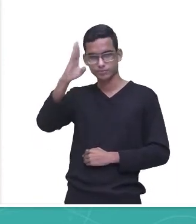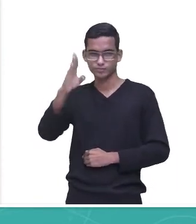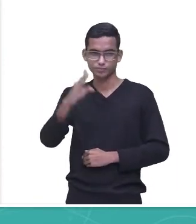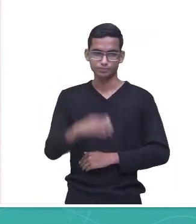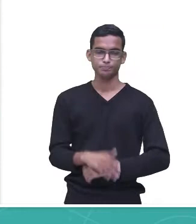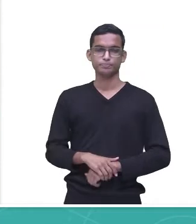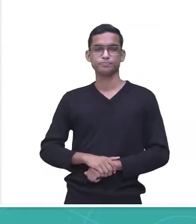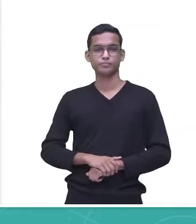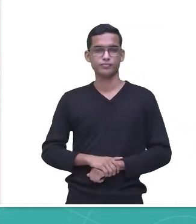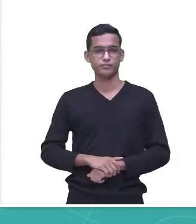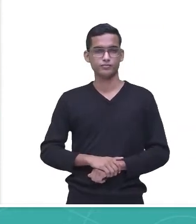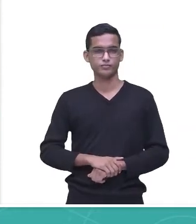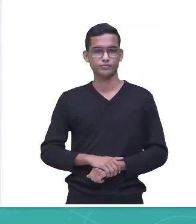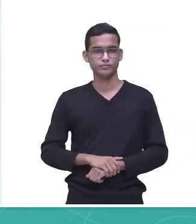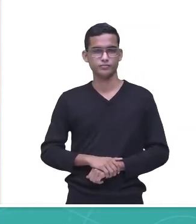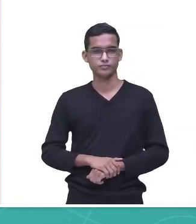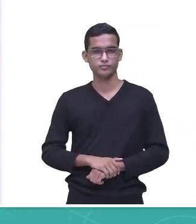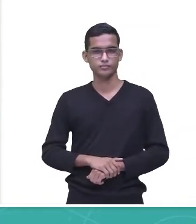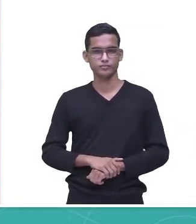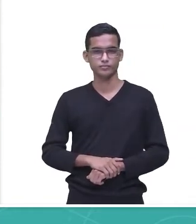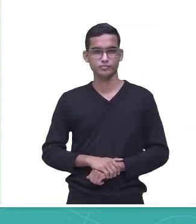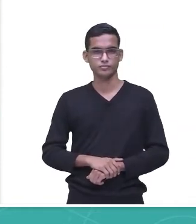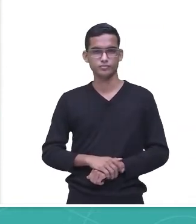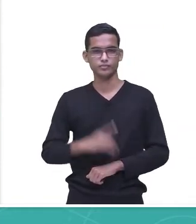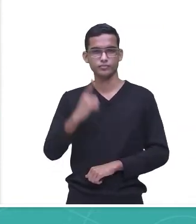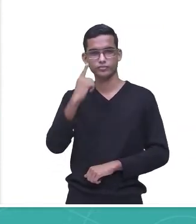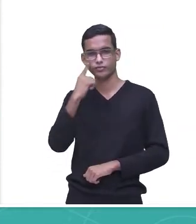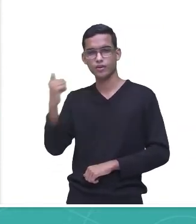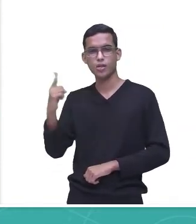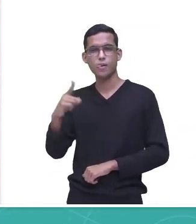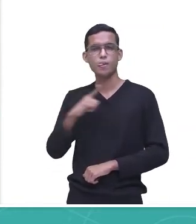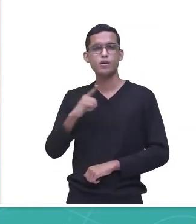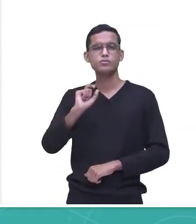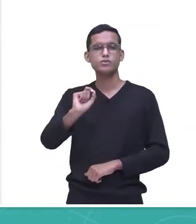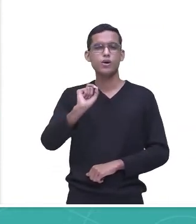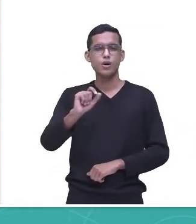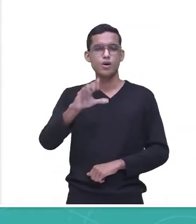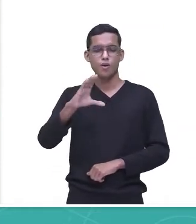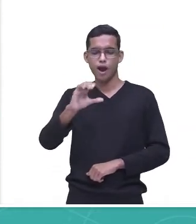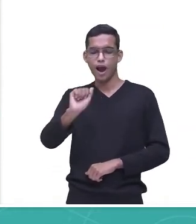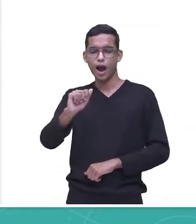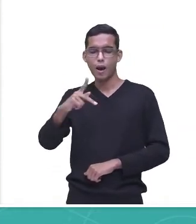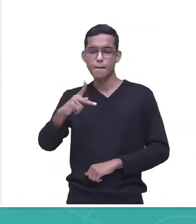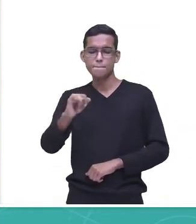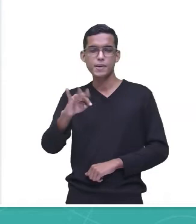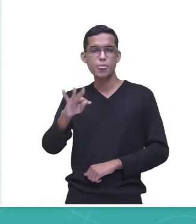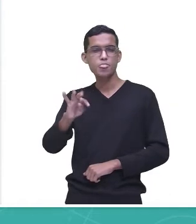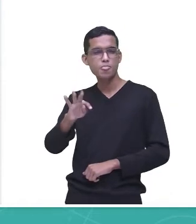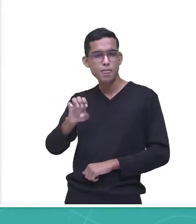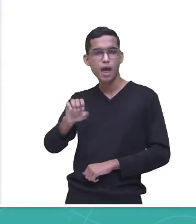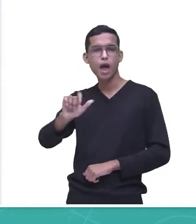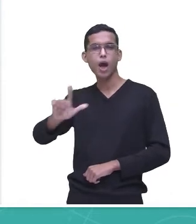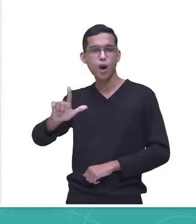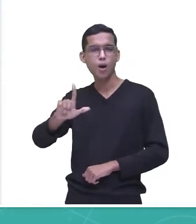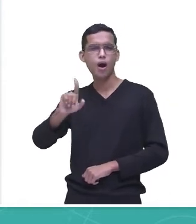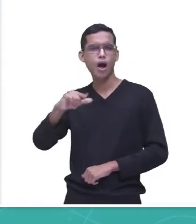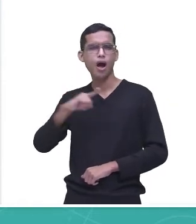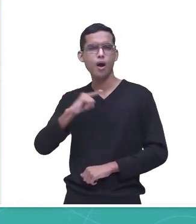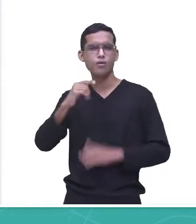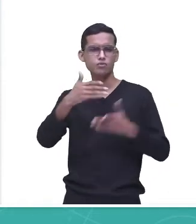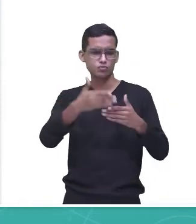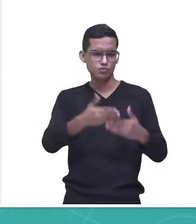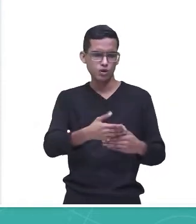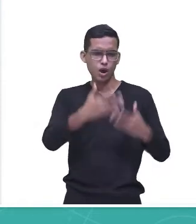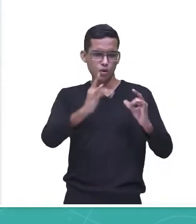das esculturas góticas. Aqui nós temos um capitel. Capitel é aquela parte superior das colunas, e aqui